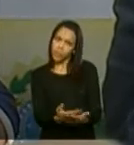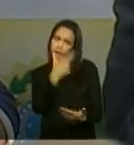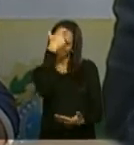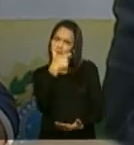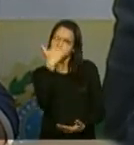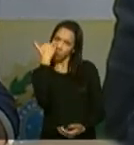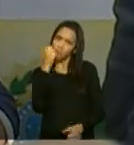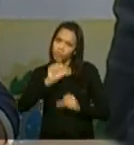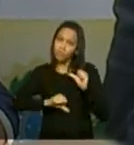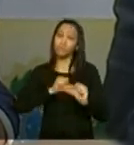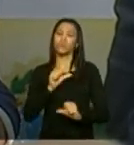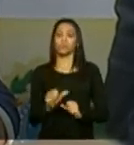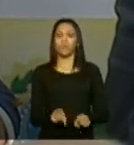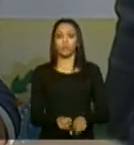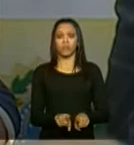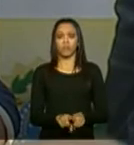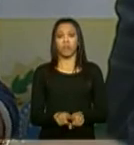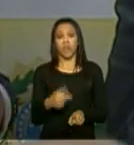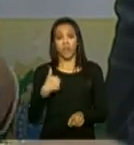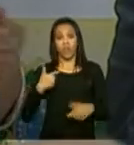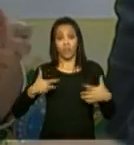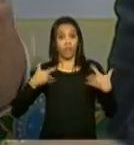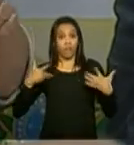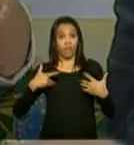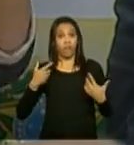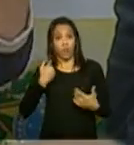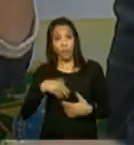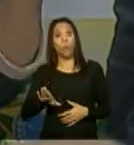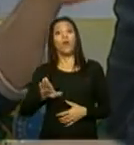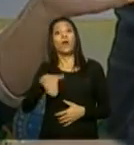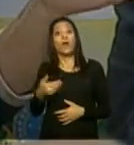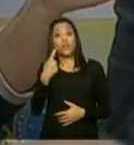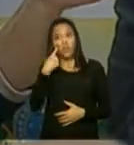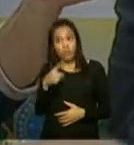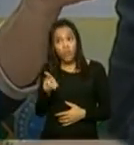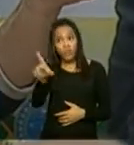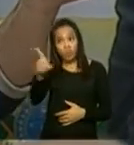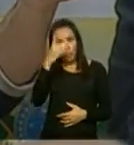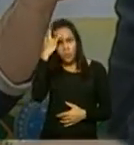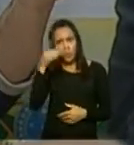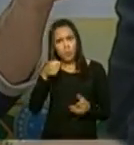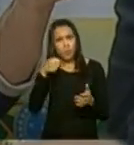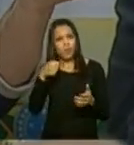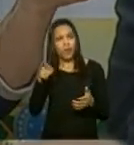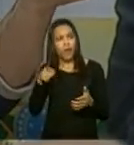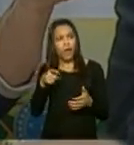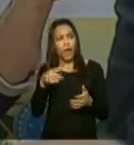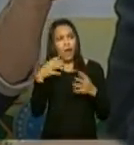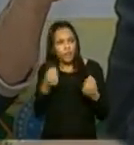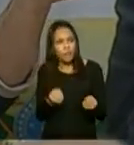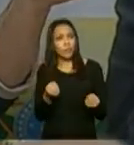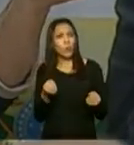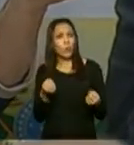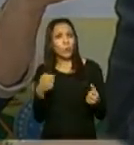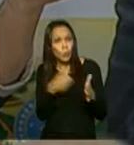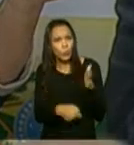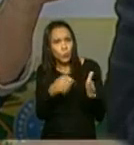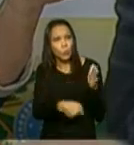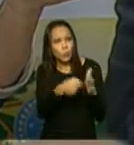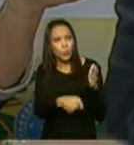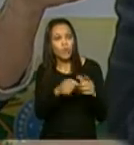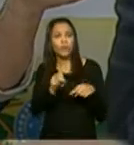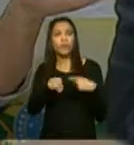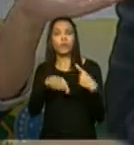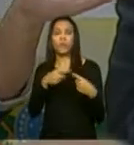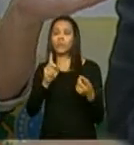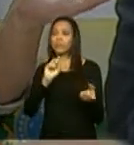animada quando alguém que porventura tenha apoiado e passa né a defender o resgate